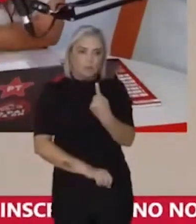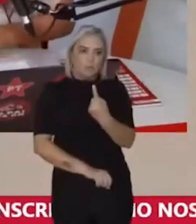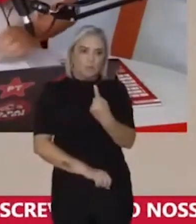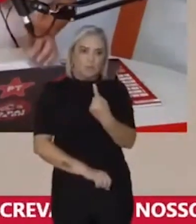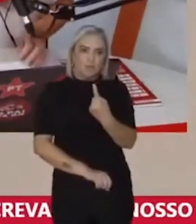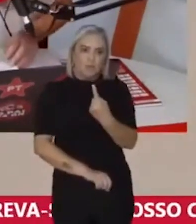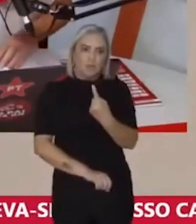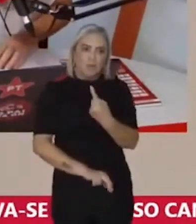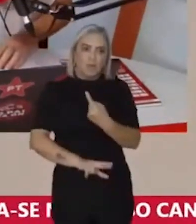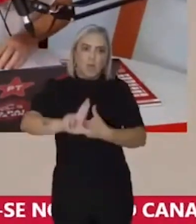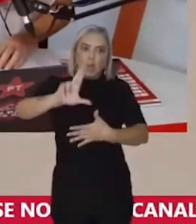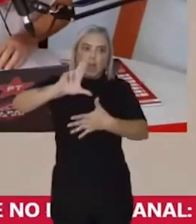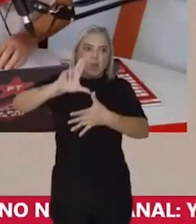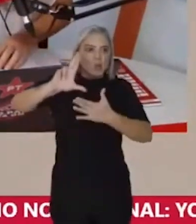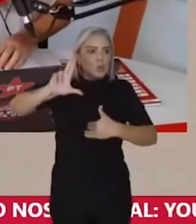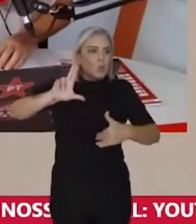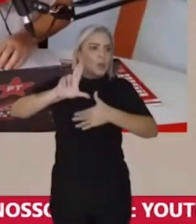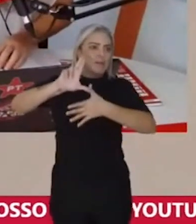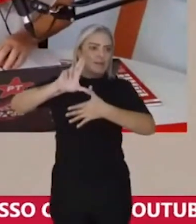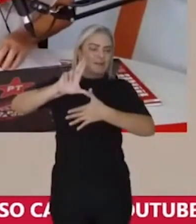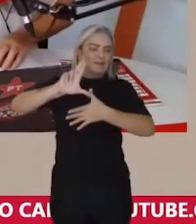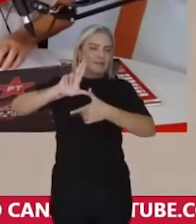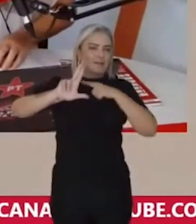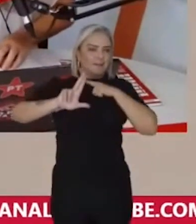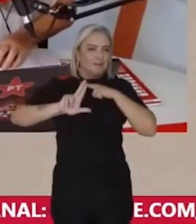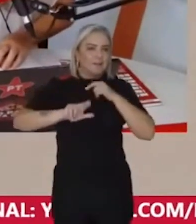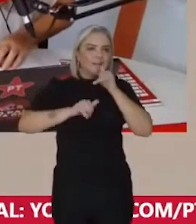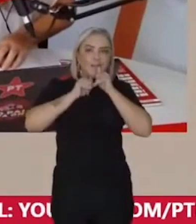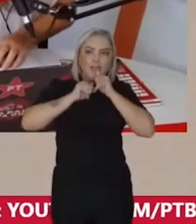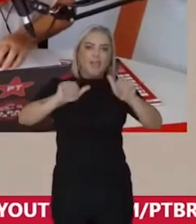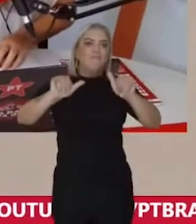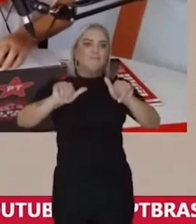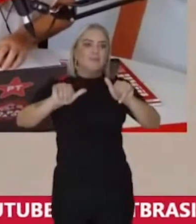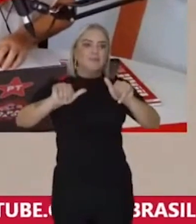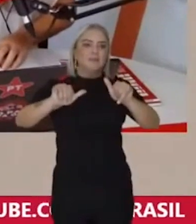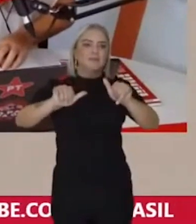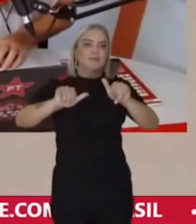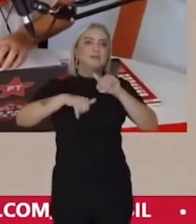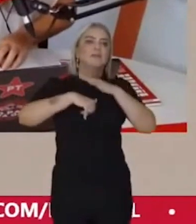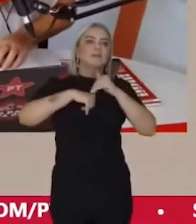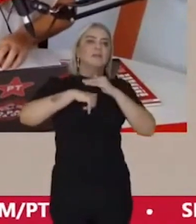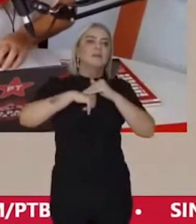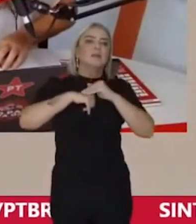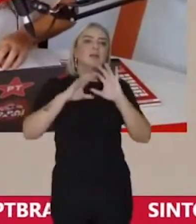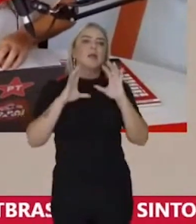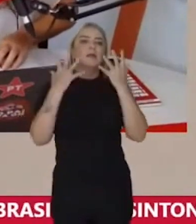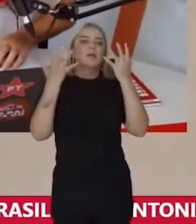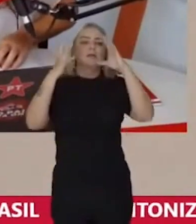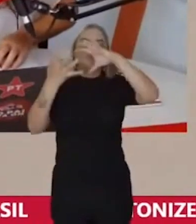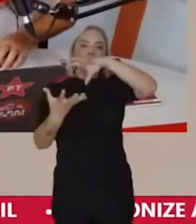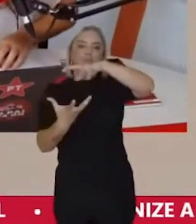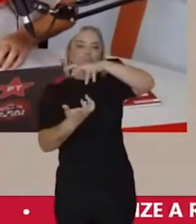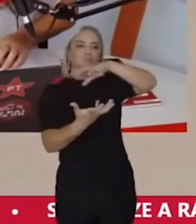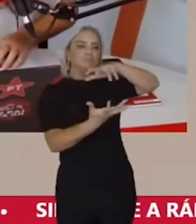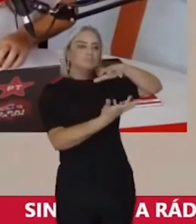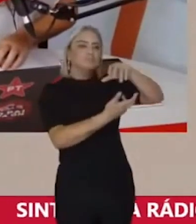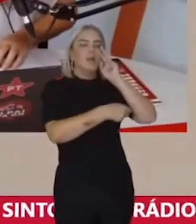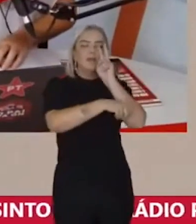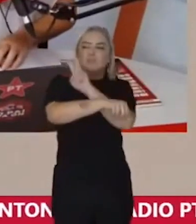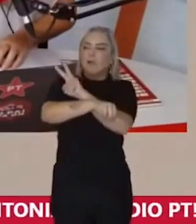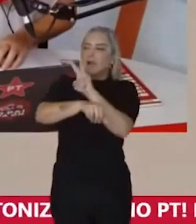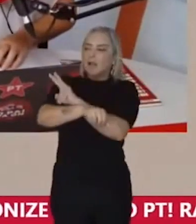de toda a América Latina, né, que dá o aviso do que nós chamamos do clima espacial.